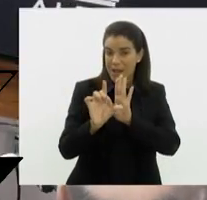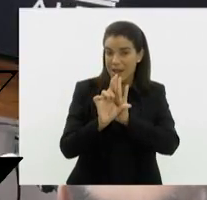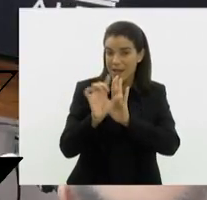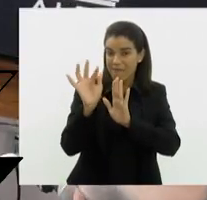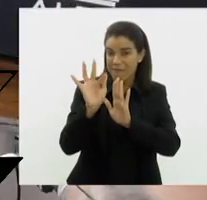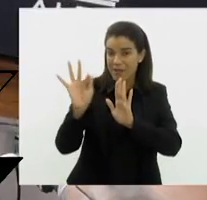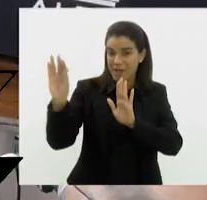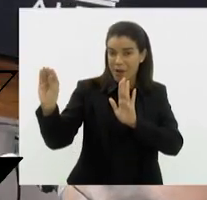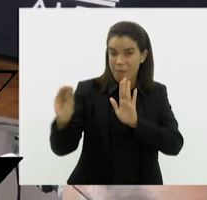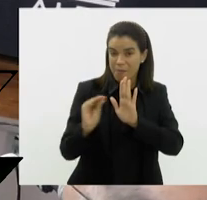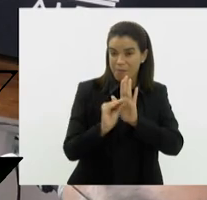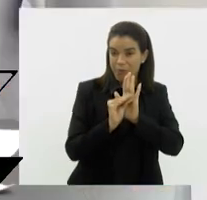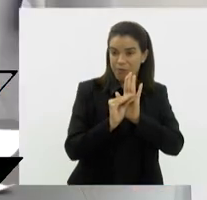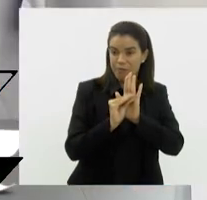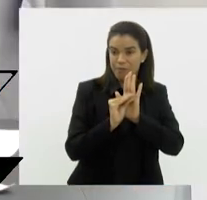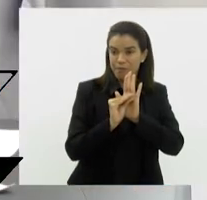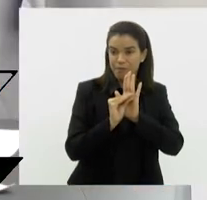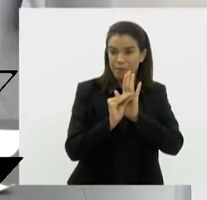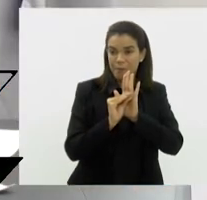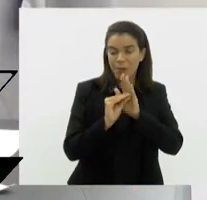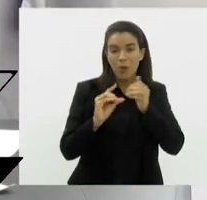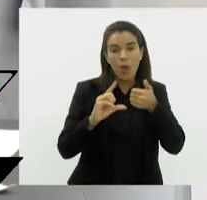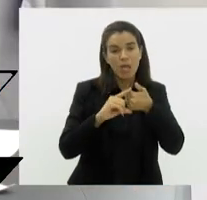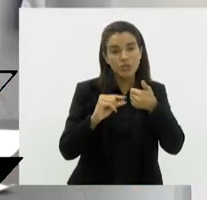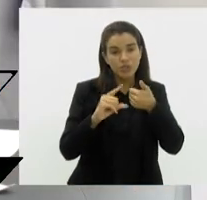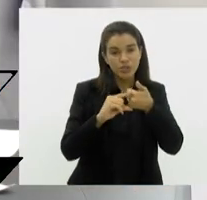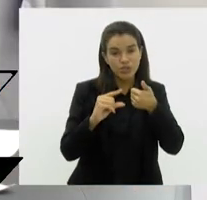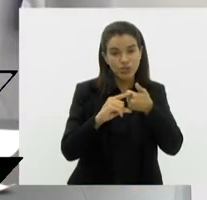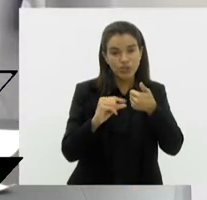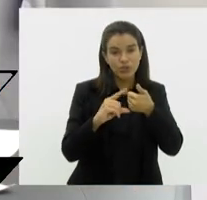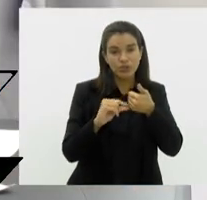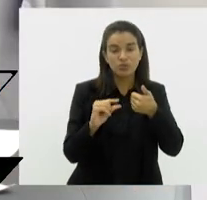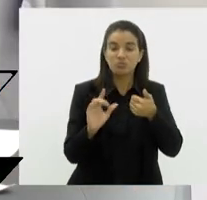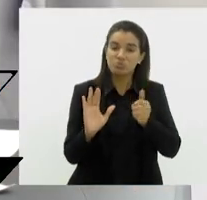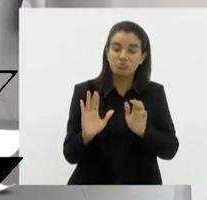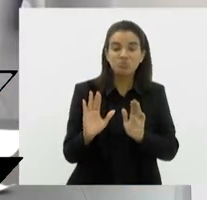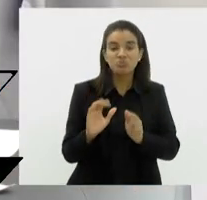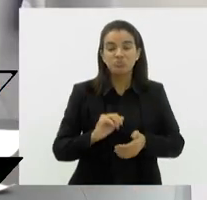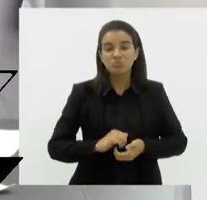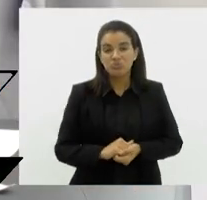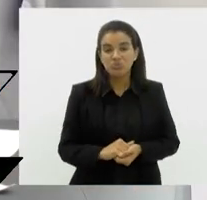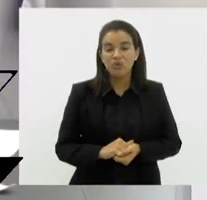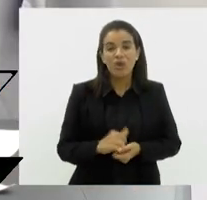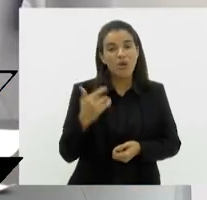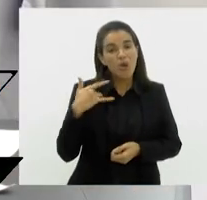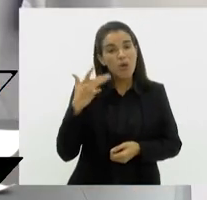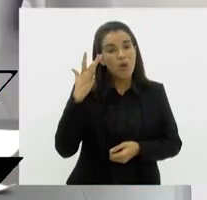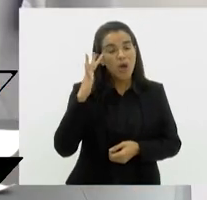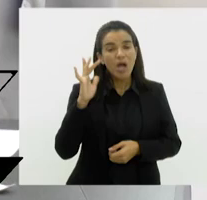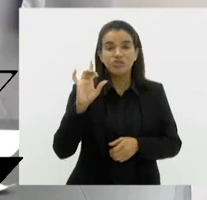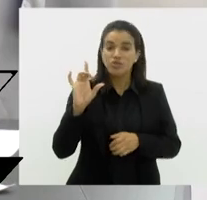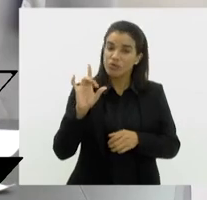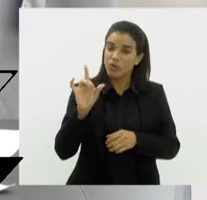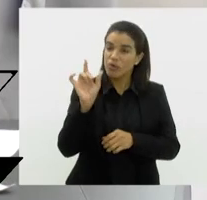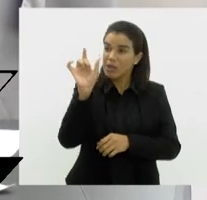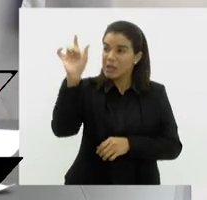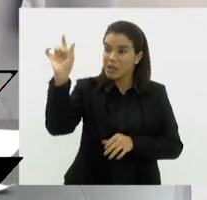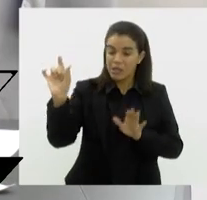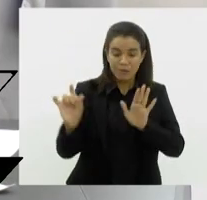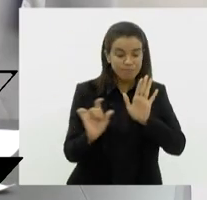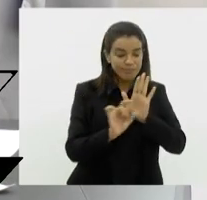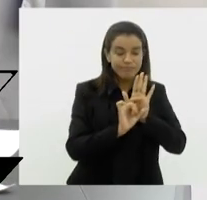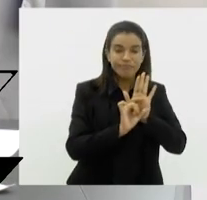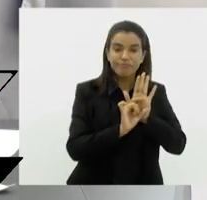Pode ser. Pode ser. Pode ser no mesmo artigo. Do que vocês... pegar o artigo, você está com os termos da lei federal. Os termos da lei federal, número